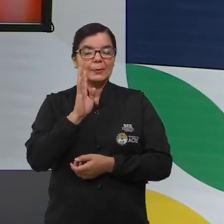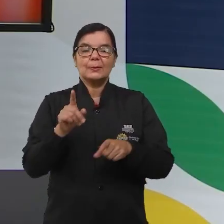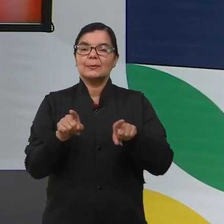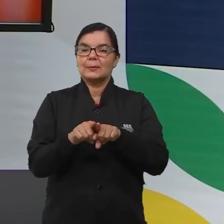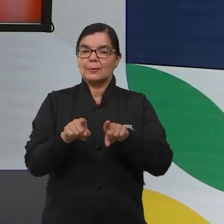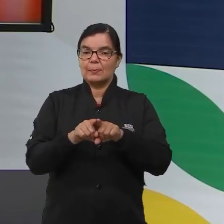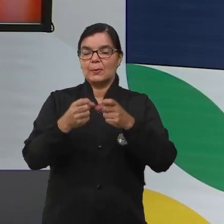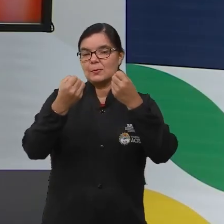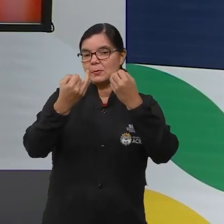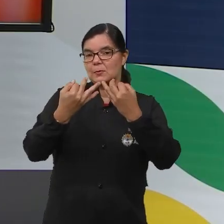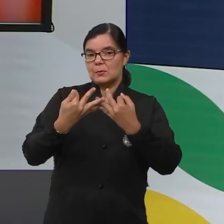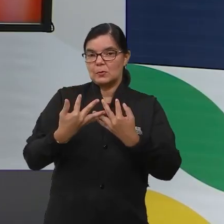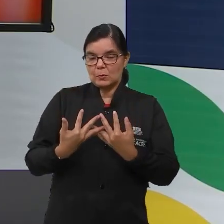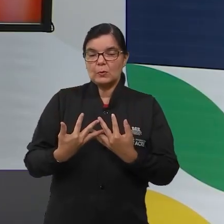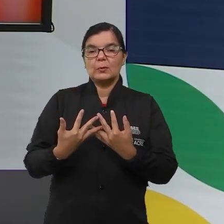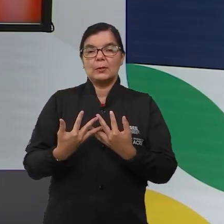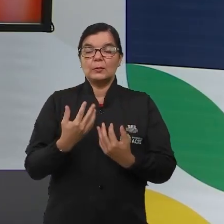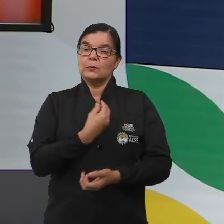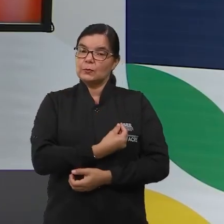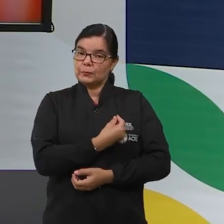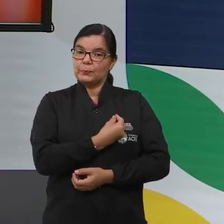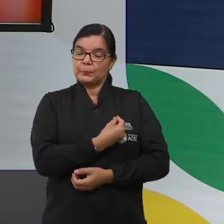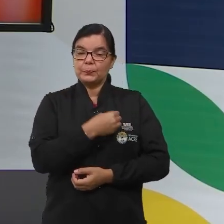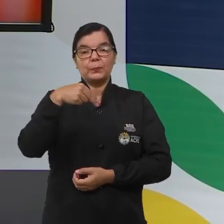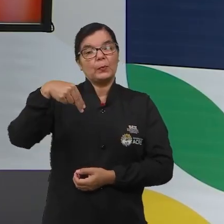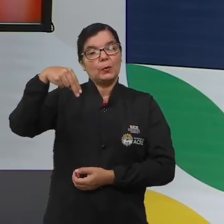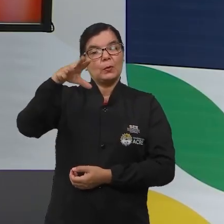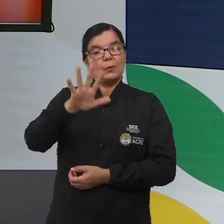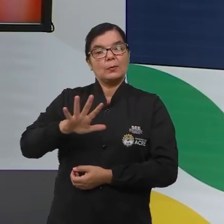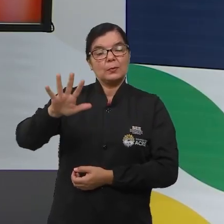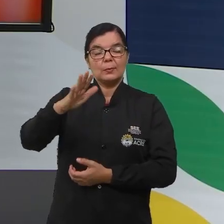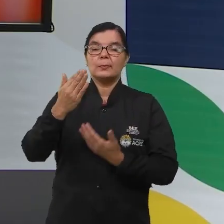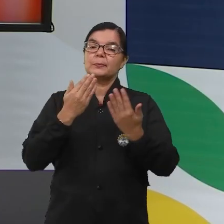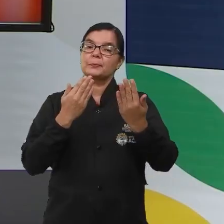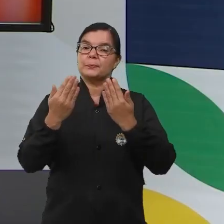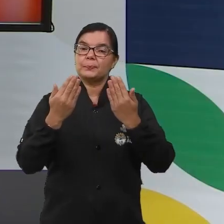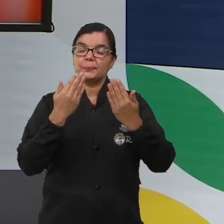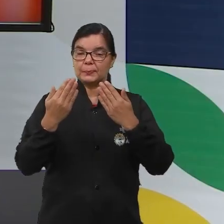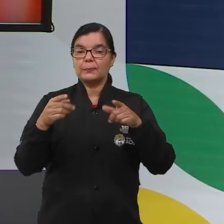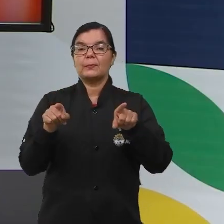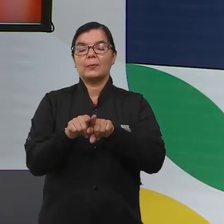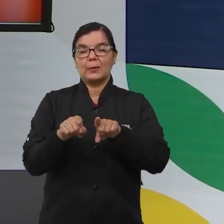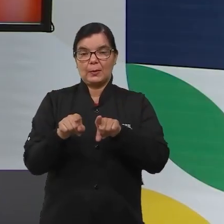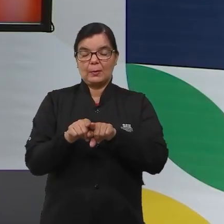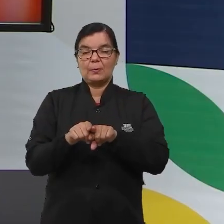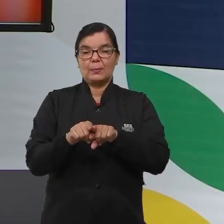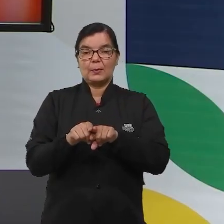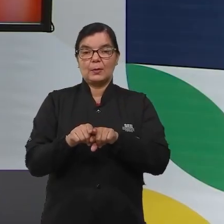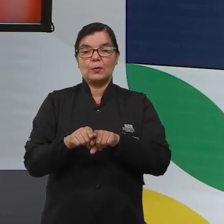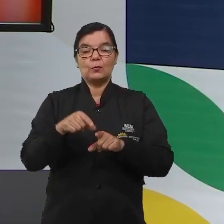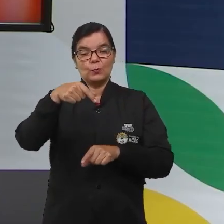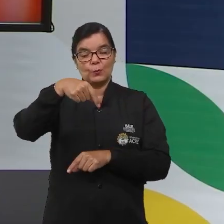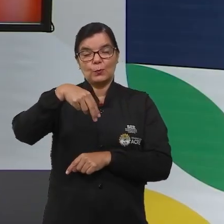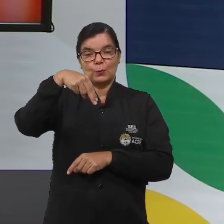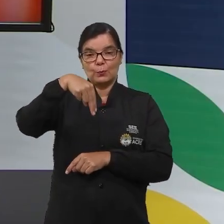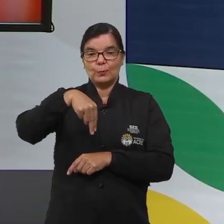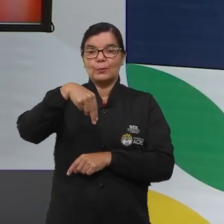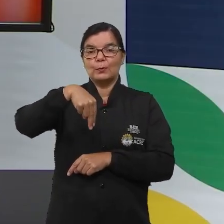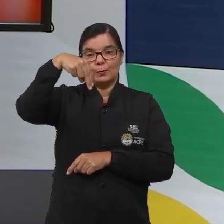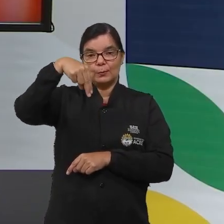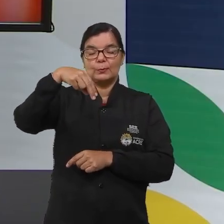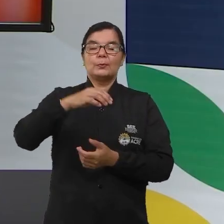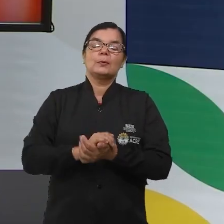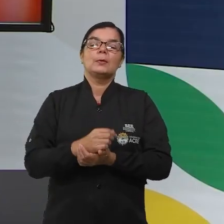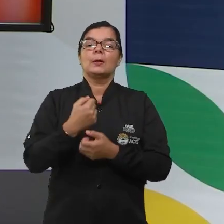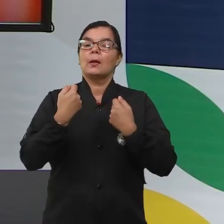inclusive, conta uma história de uma realidade nordestina que se compara muito à realidade também aqui da nossa região. É importante a